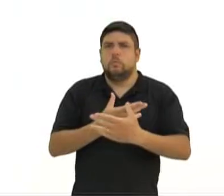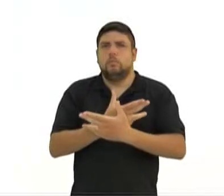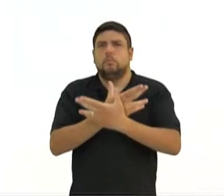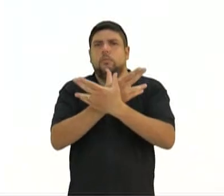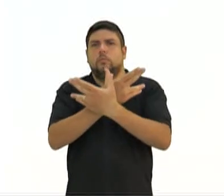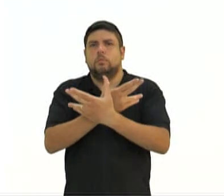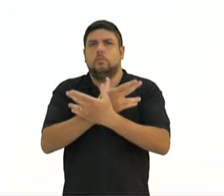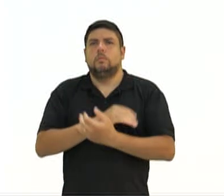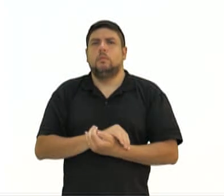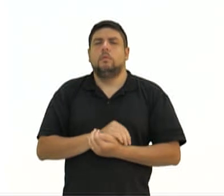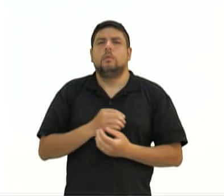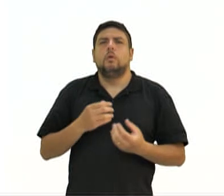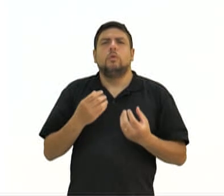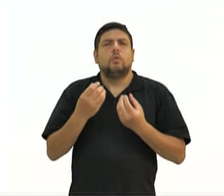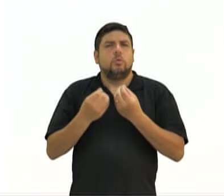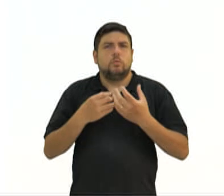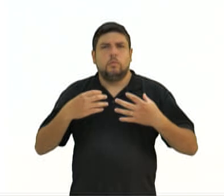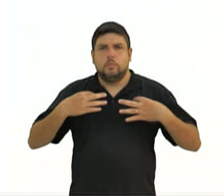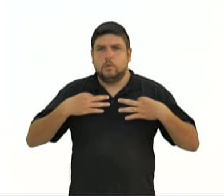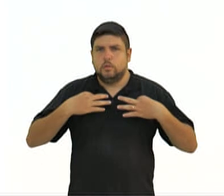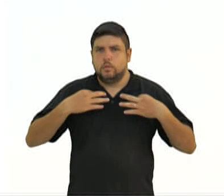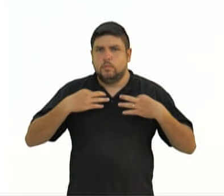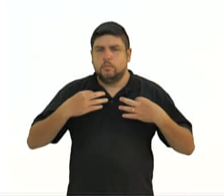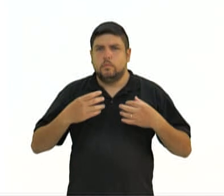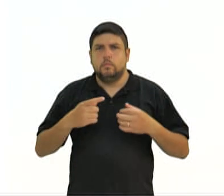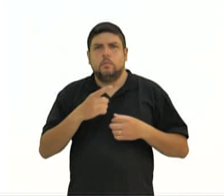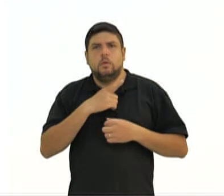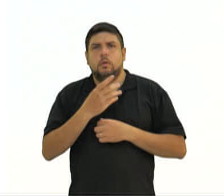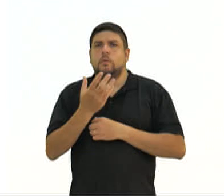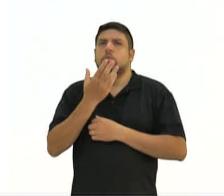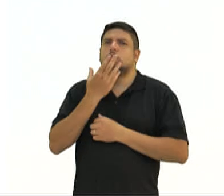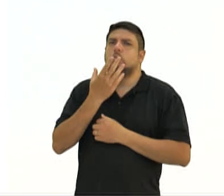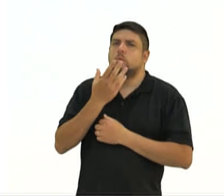em tecidos, possuem